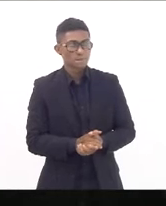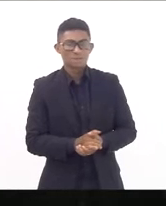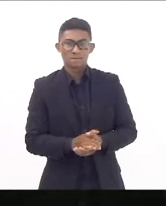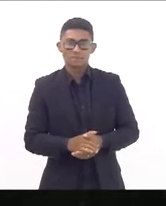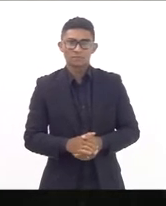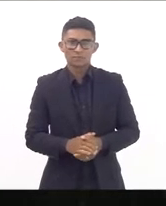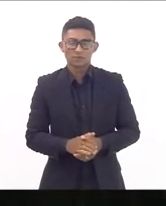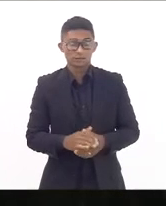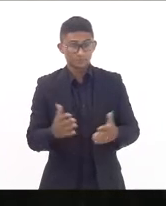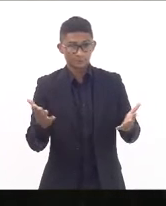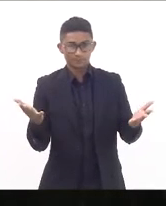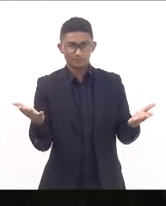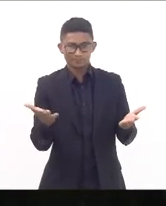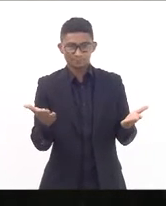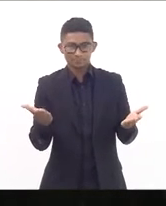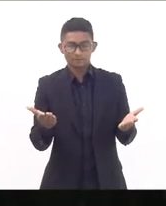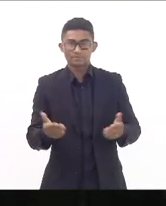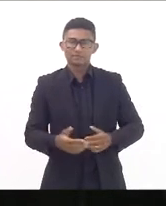eu hoje